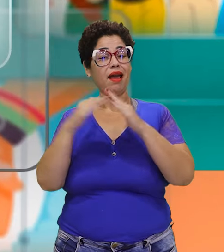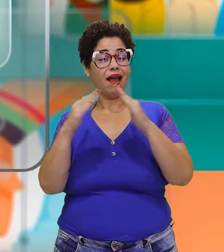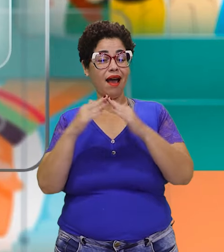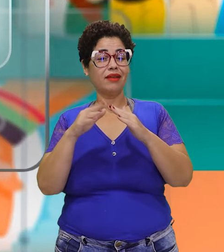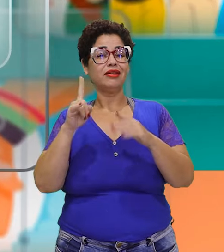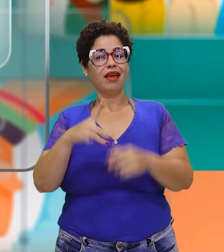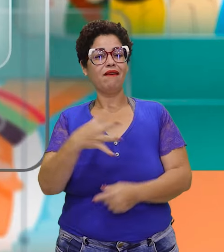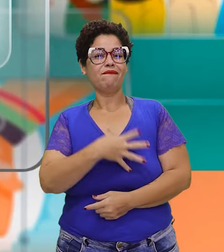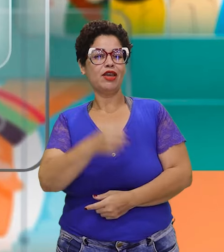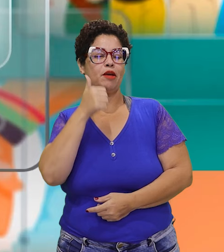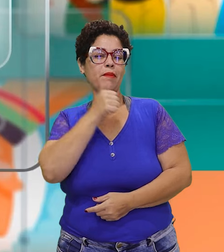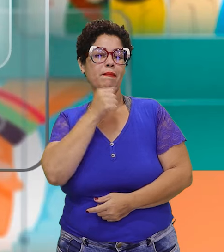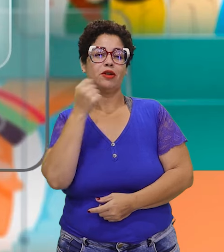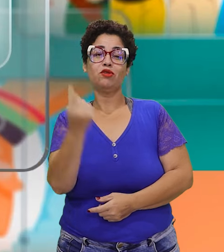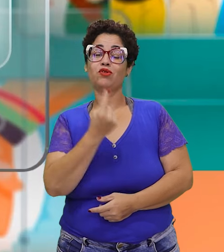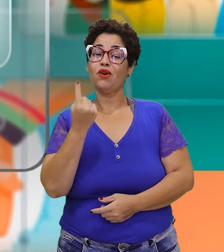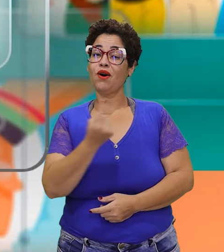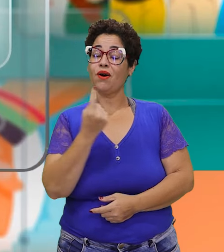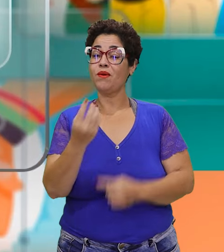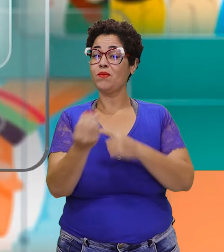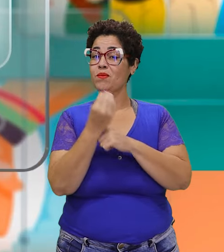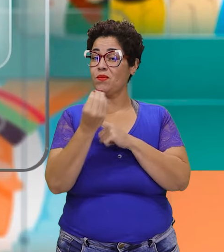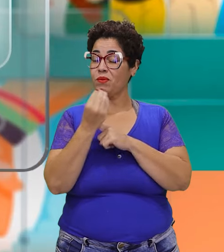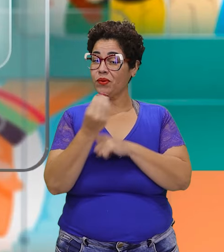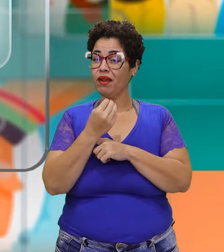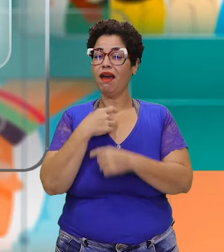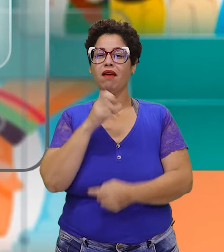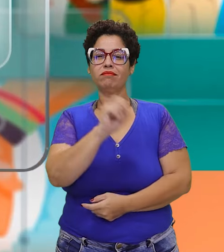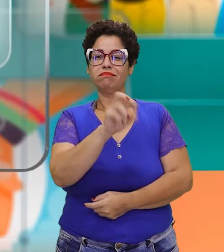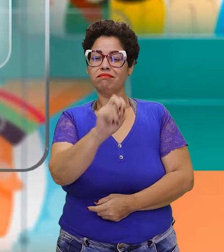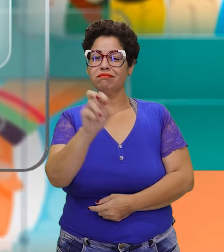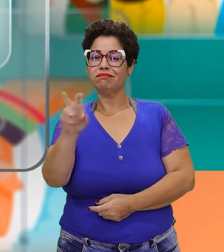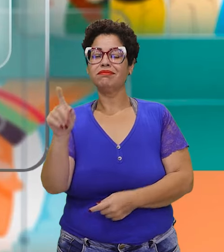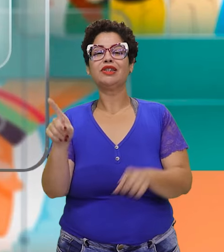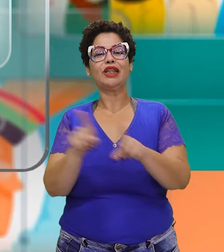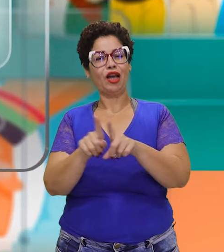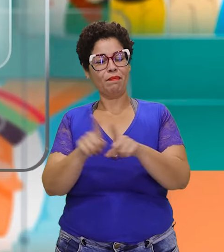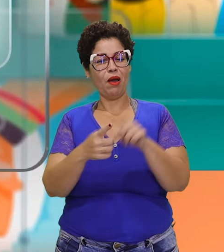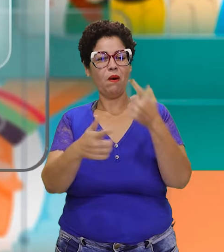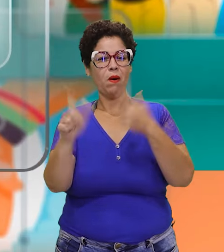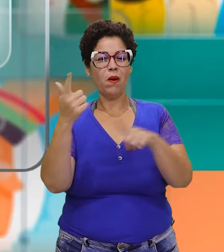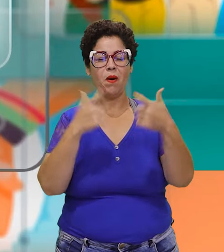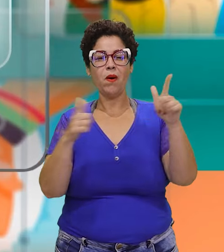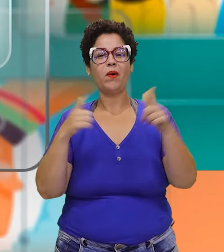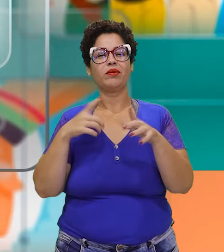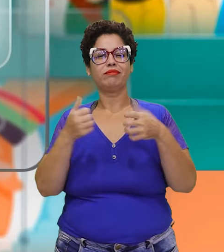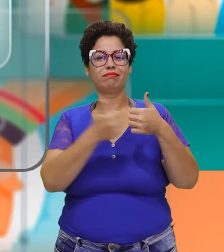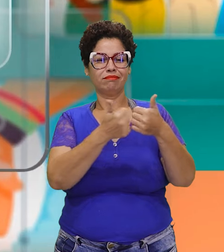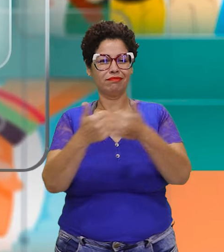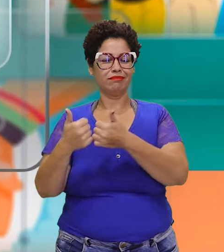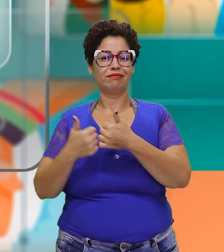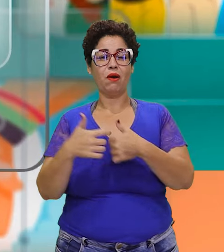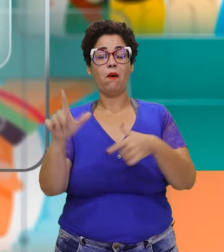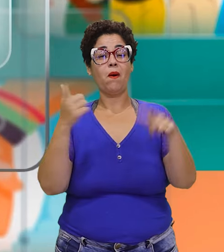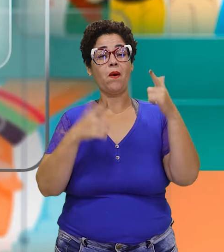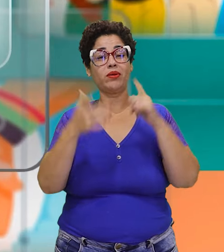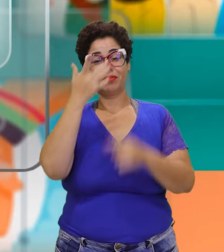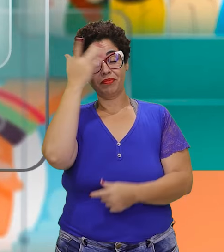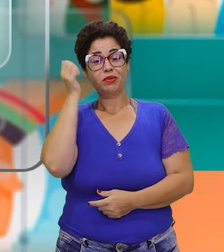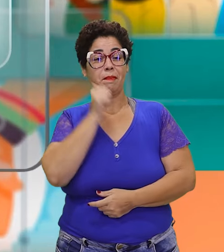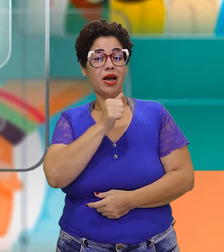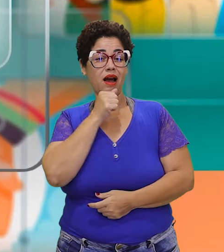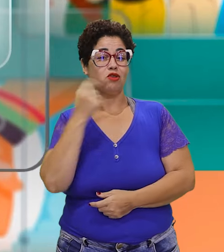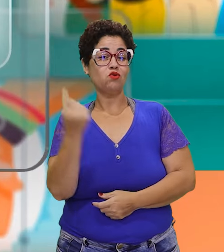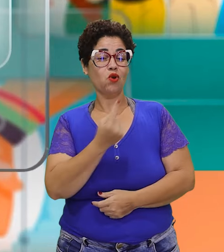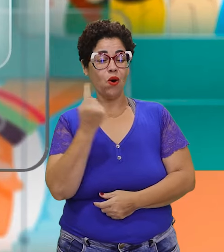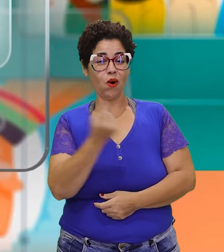casa que é ser filha de mãe solo, e também acompanhar de certa forma, ao meu redor outras